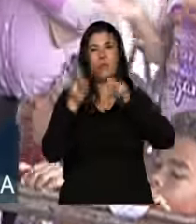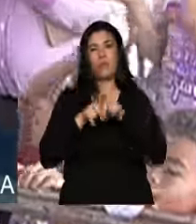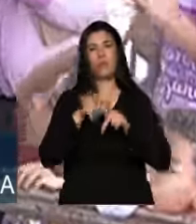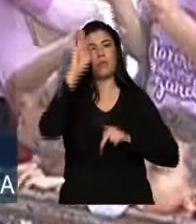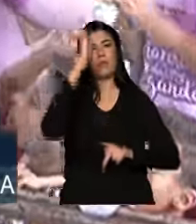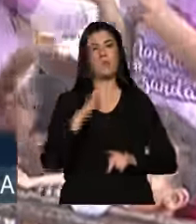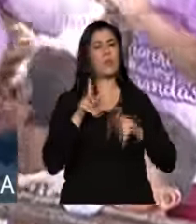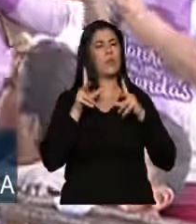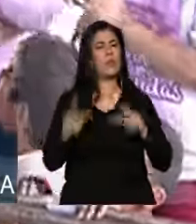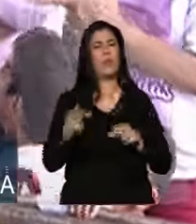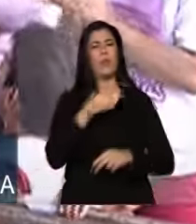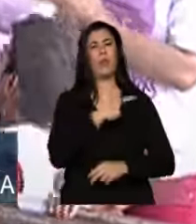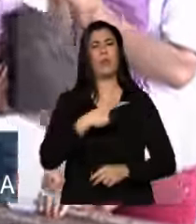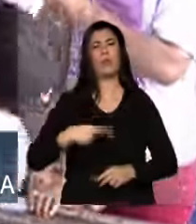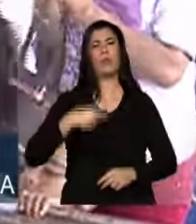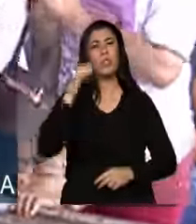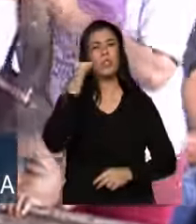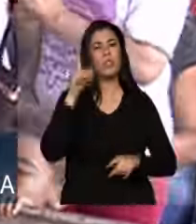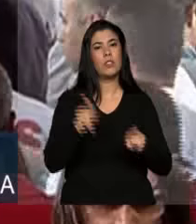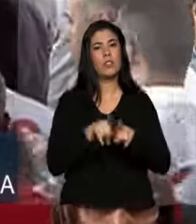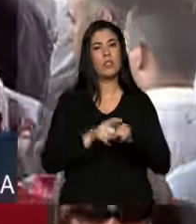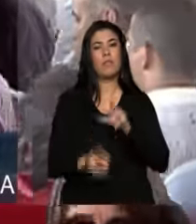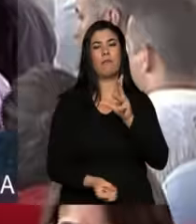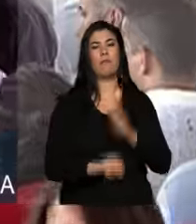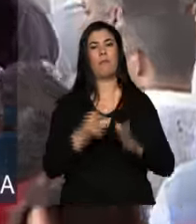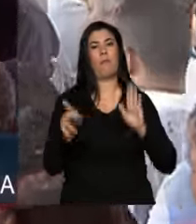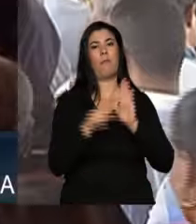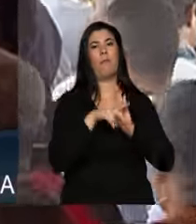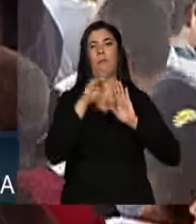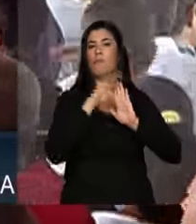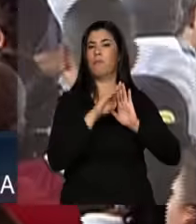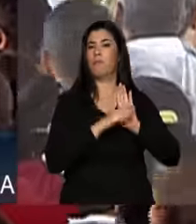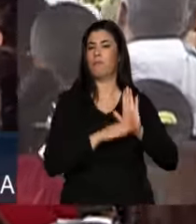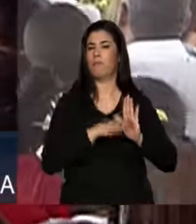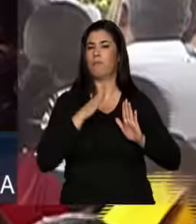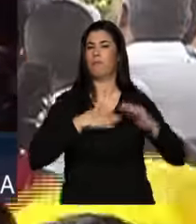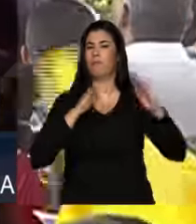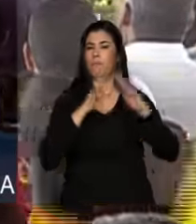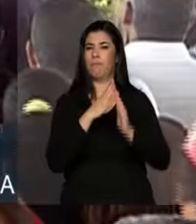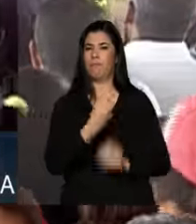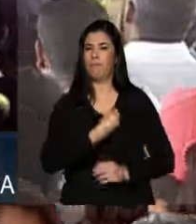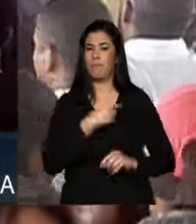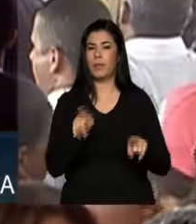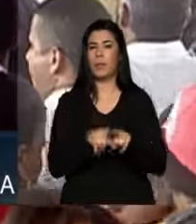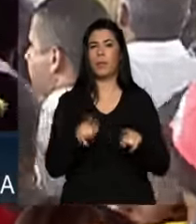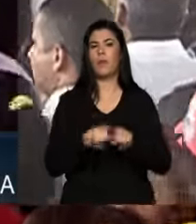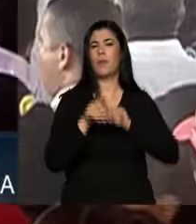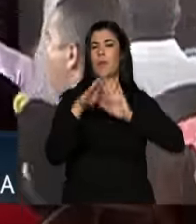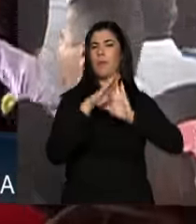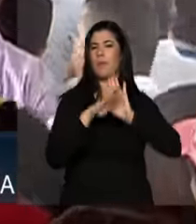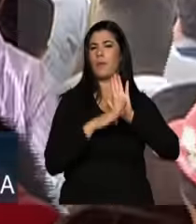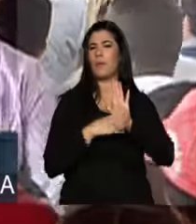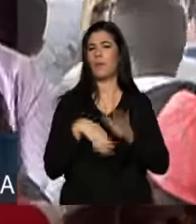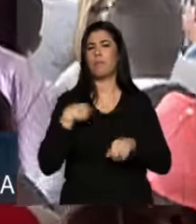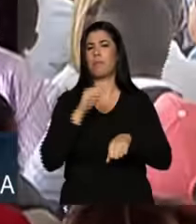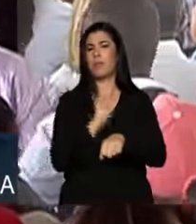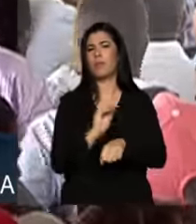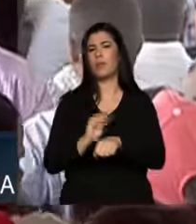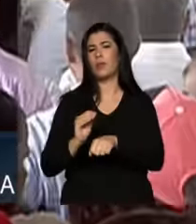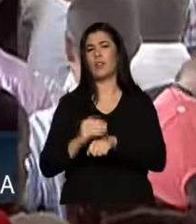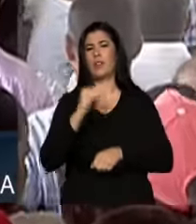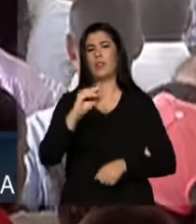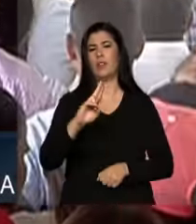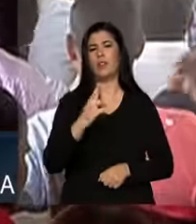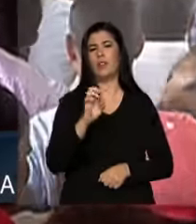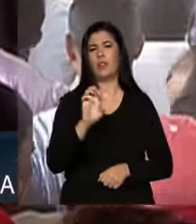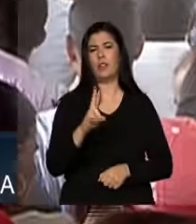é apaixonada e faz um programa como Minha Casa Minha Vida, como o programa da creche. E aqui eu